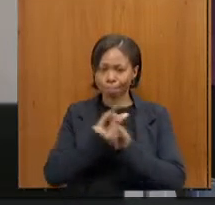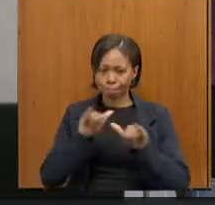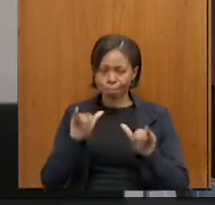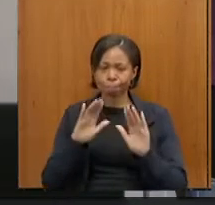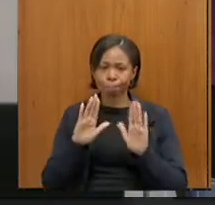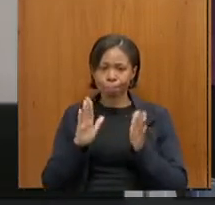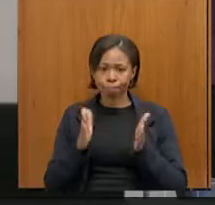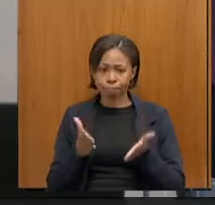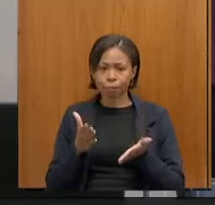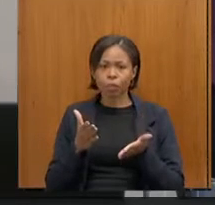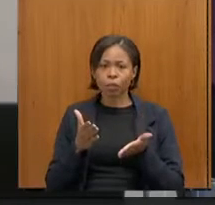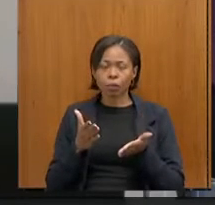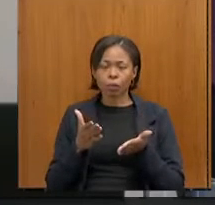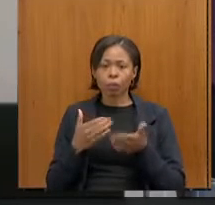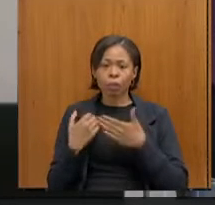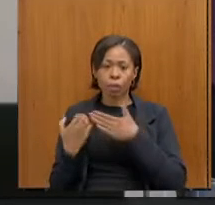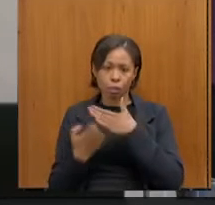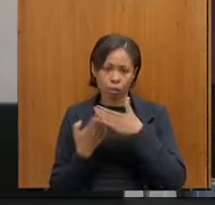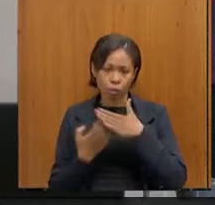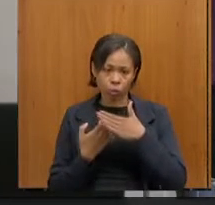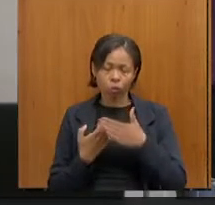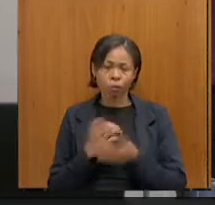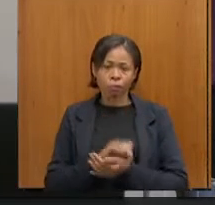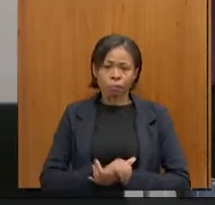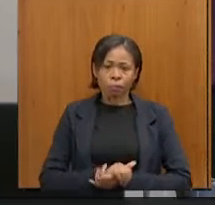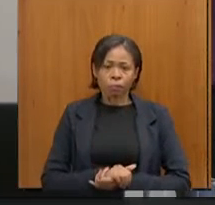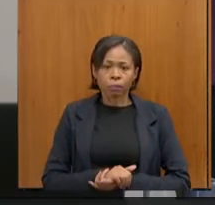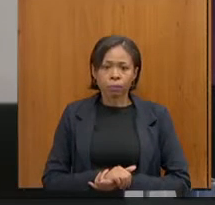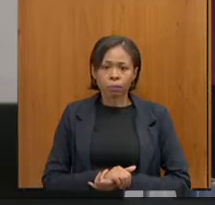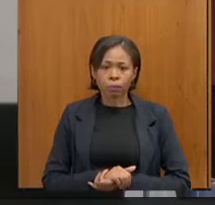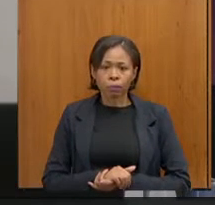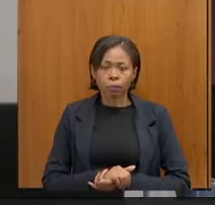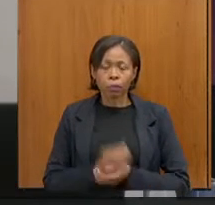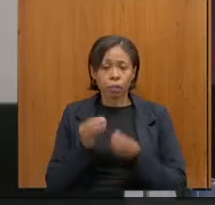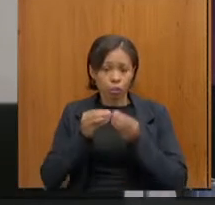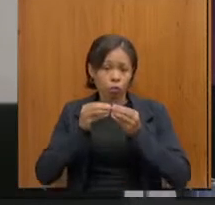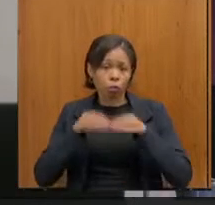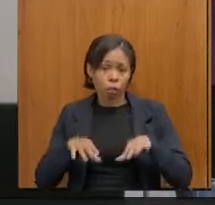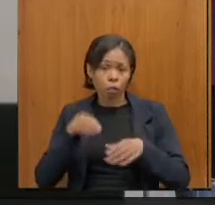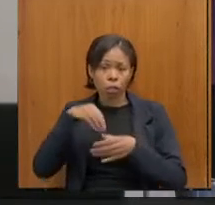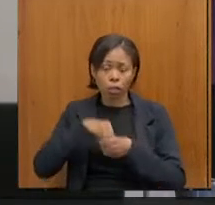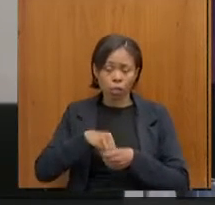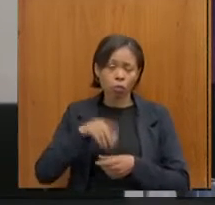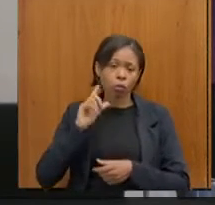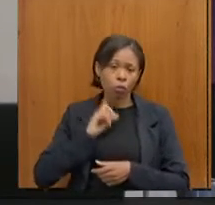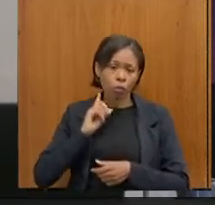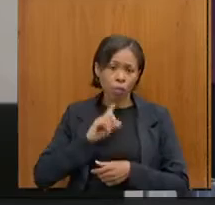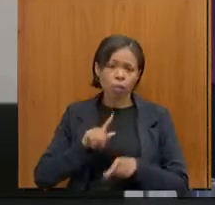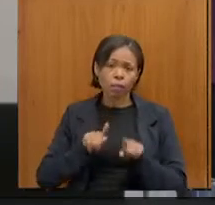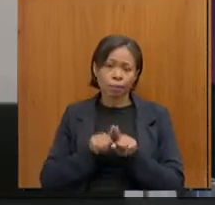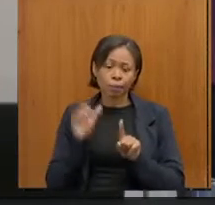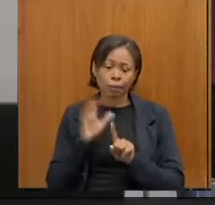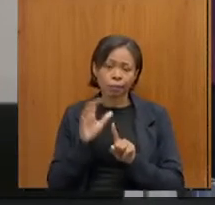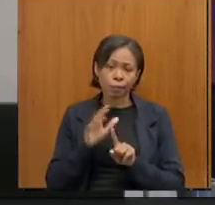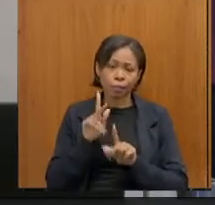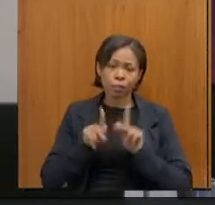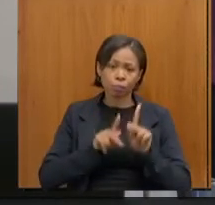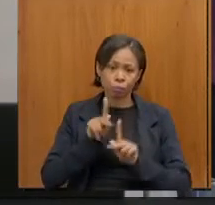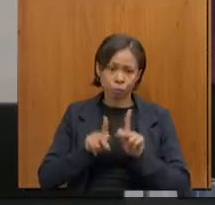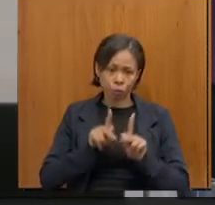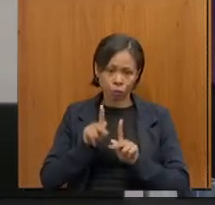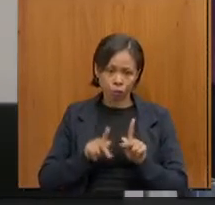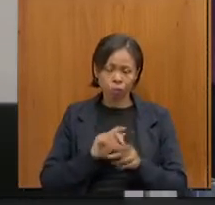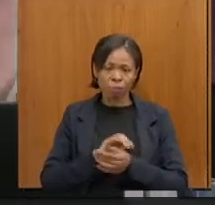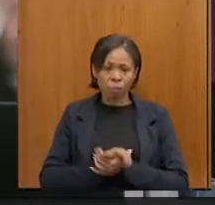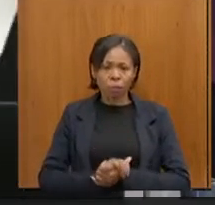pelos órgãos e instituições competentes suas consequências no estado e seus efeitos para a população sob condições